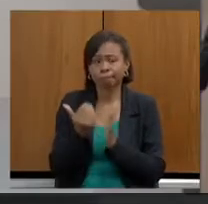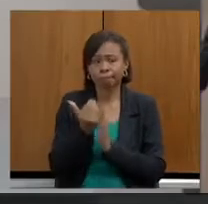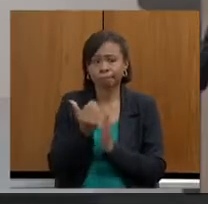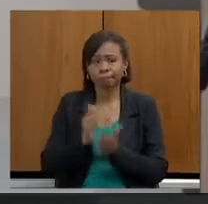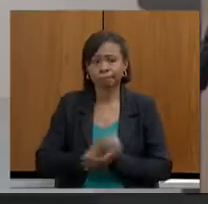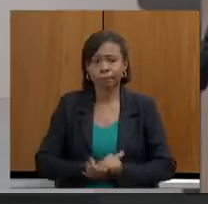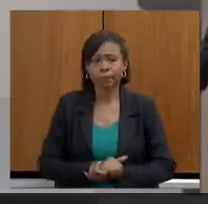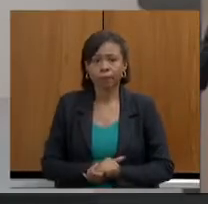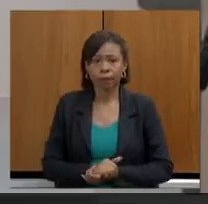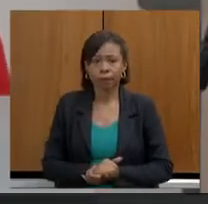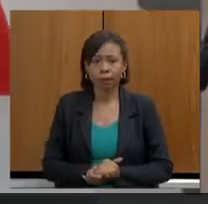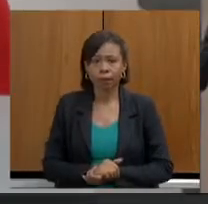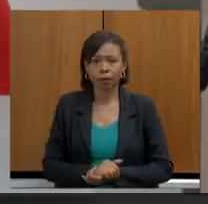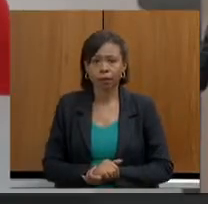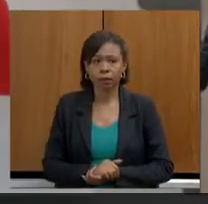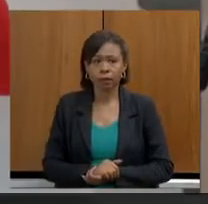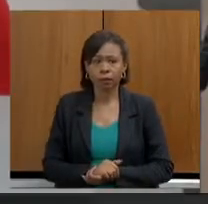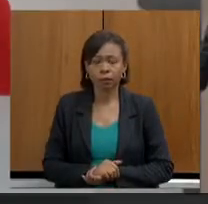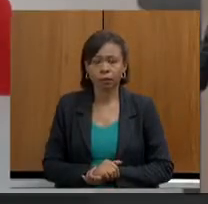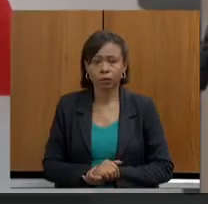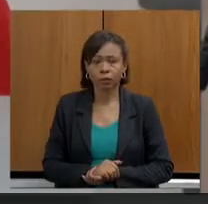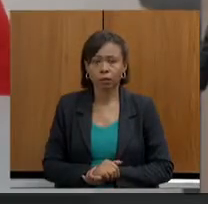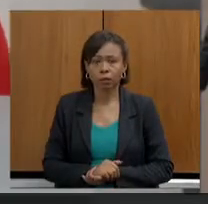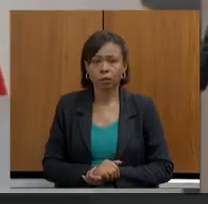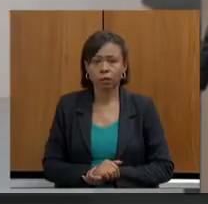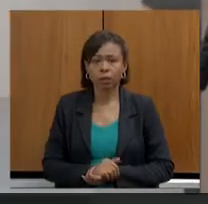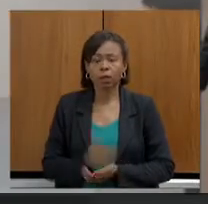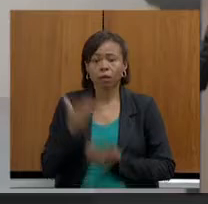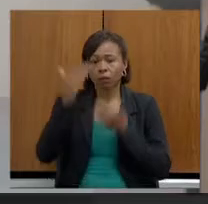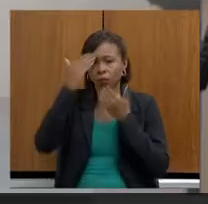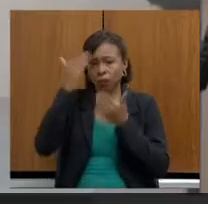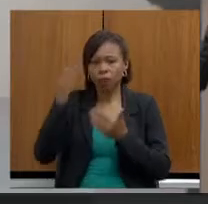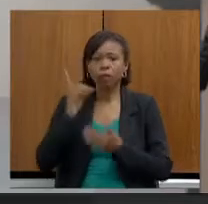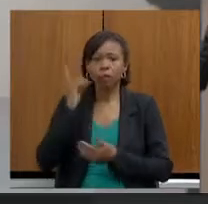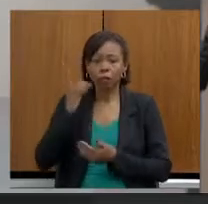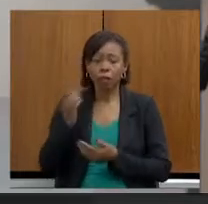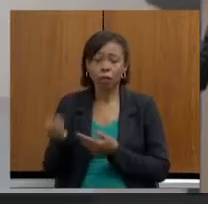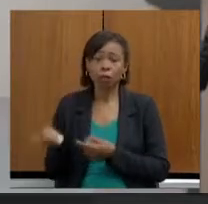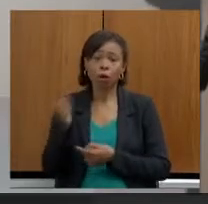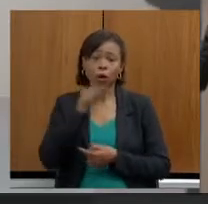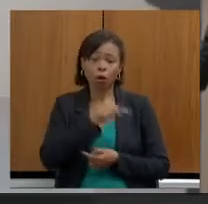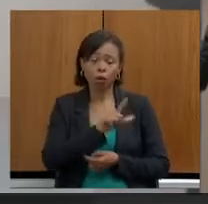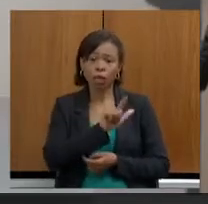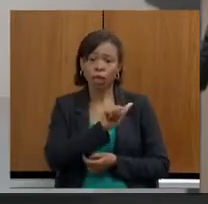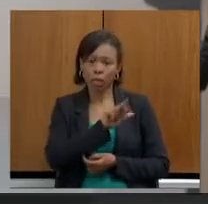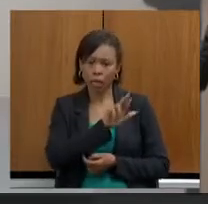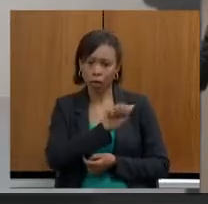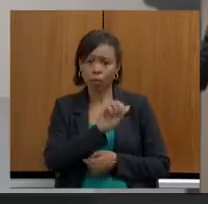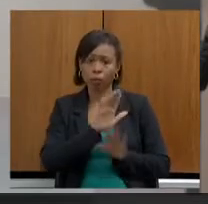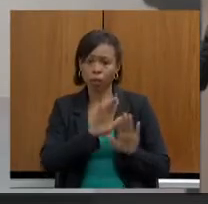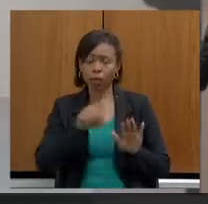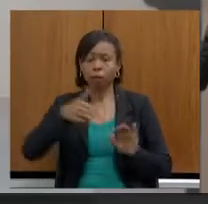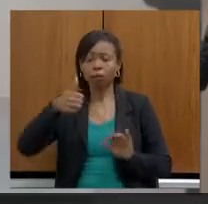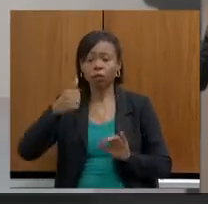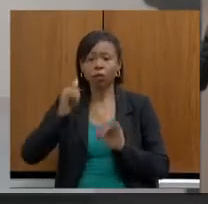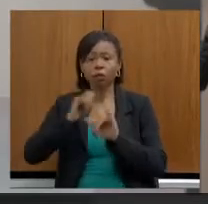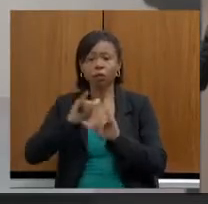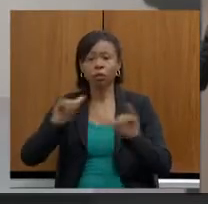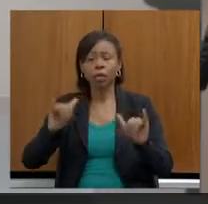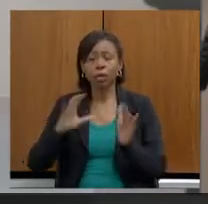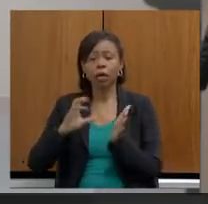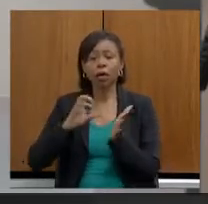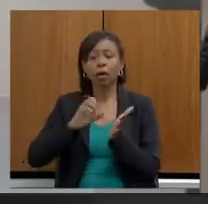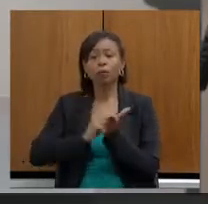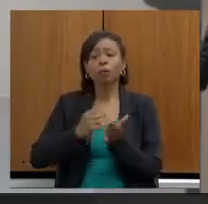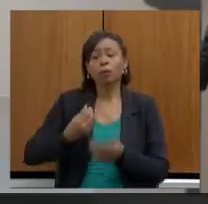a pegada é deputado eu vou passar para o deputado a Laura Serrano mas antes quero registrar a presença do deputado e